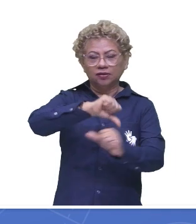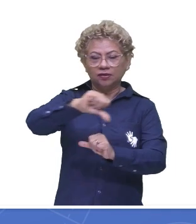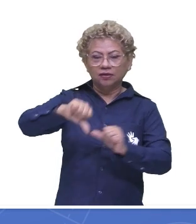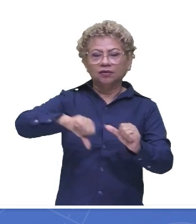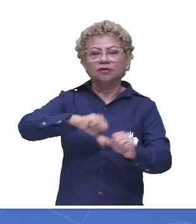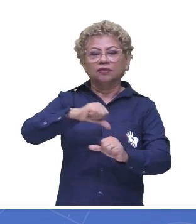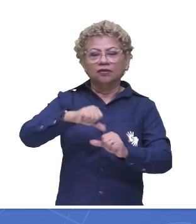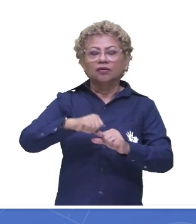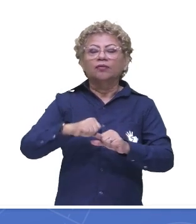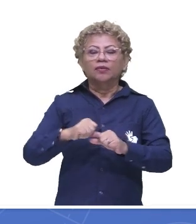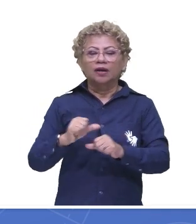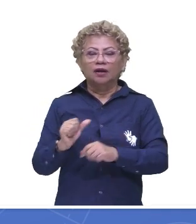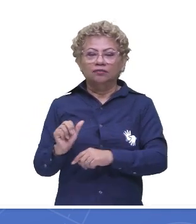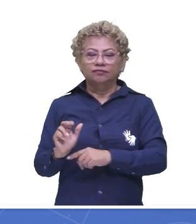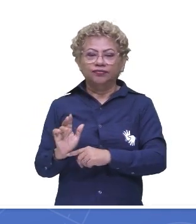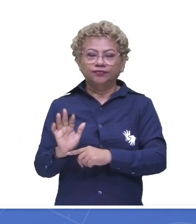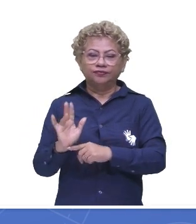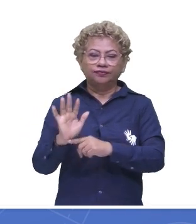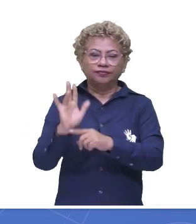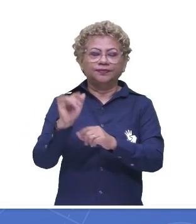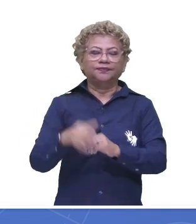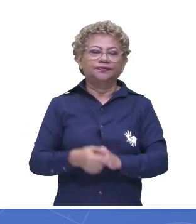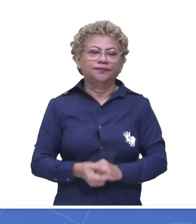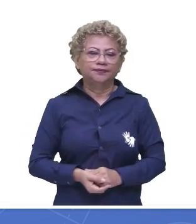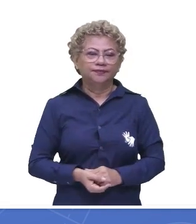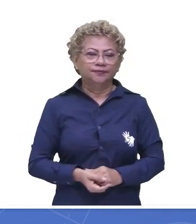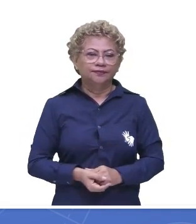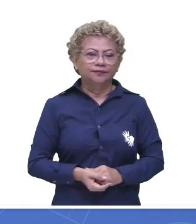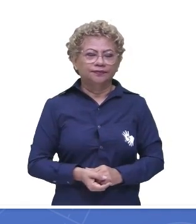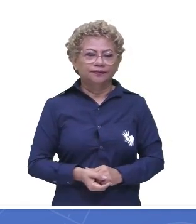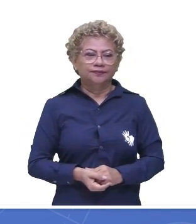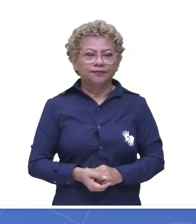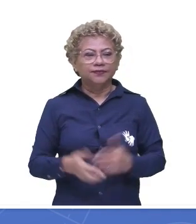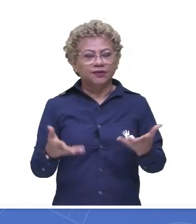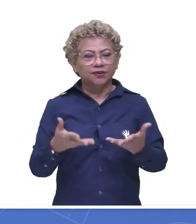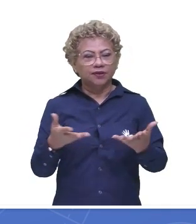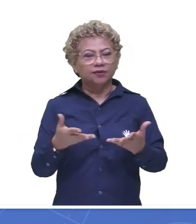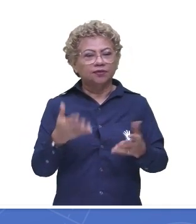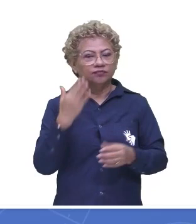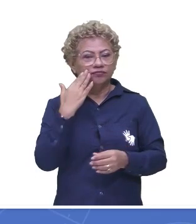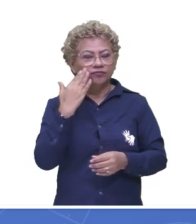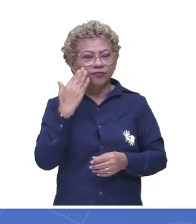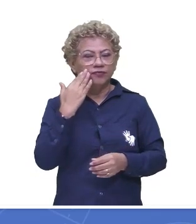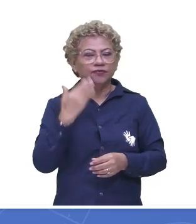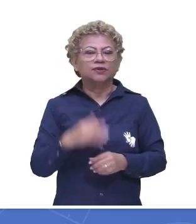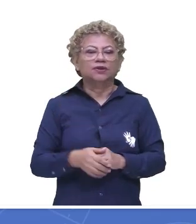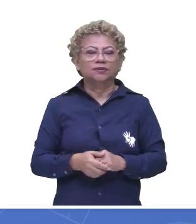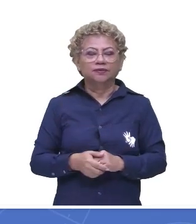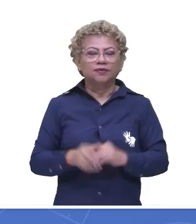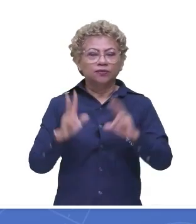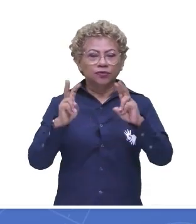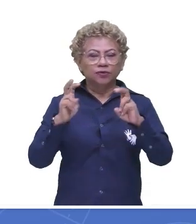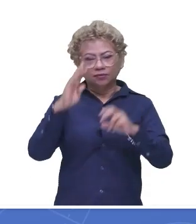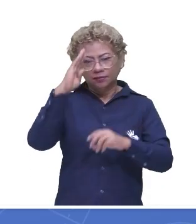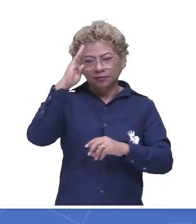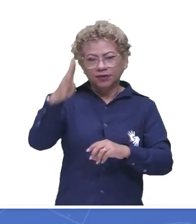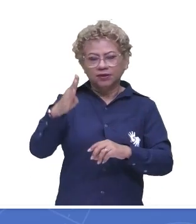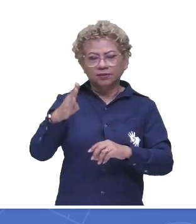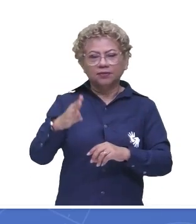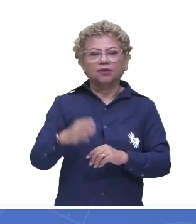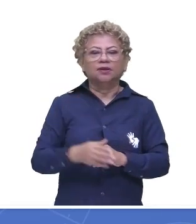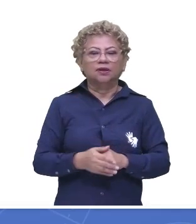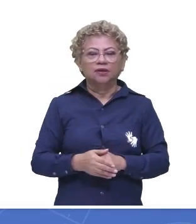tá aí essa nossa tabela, é só para exemplificar um pouco para vocês. E agora nós vamos entrar no nosso conteúdo principal, que é o